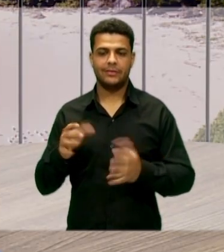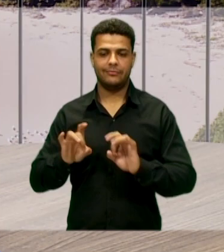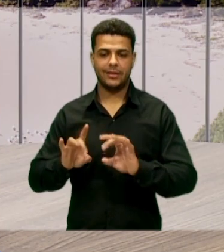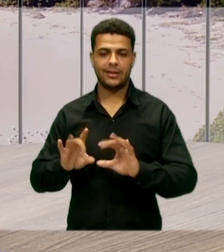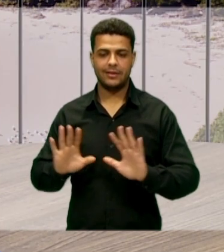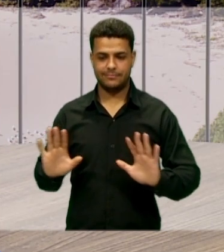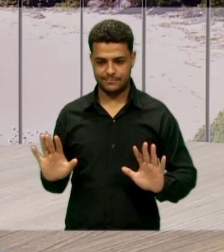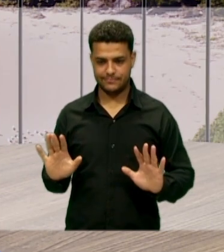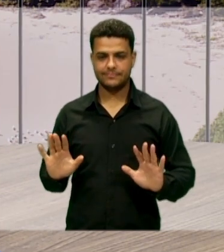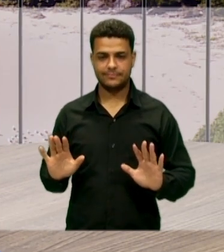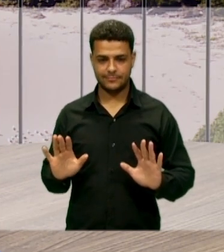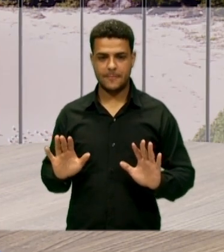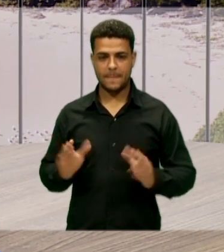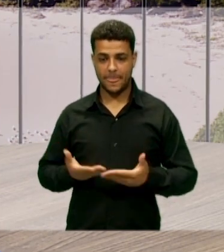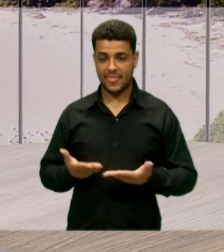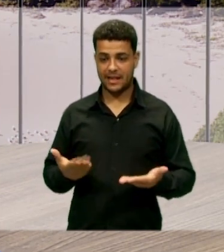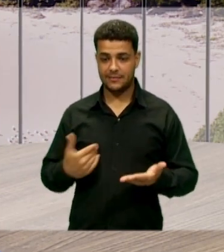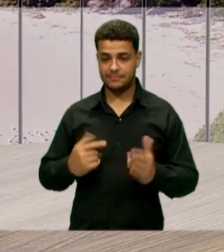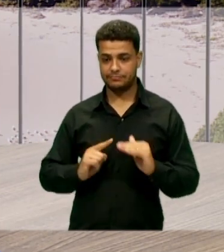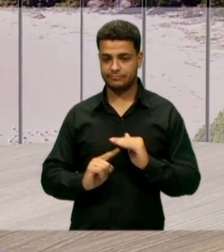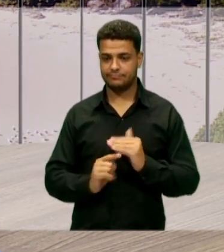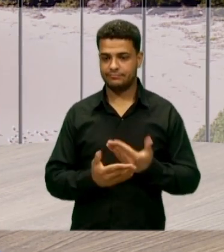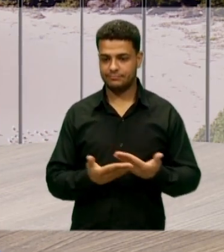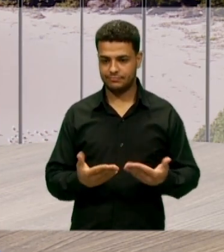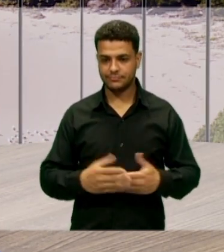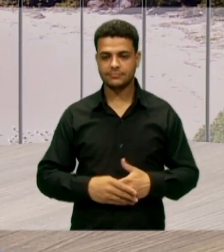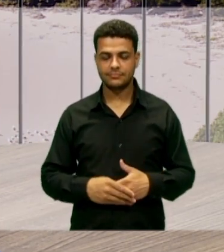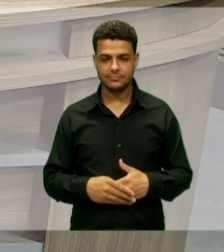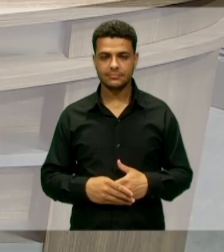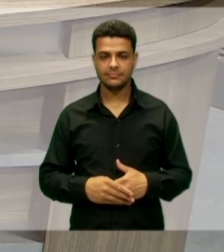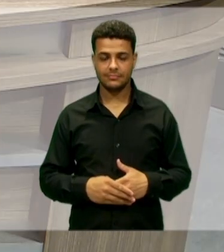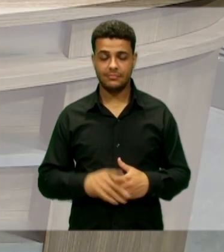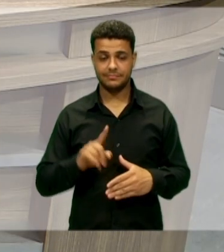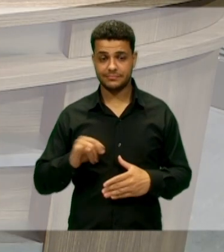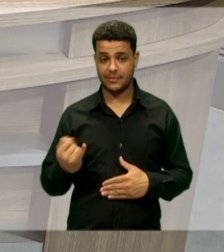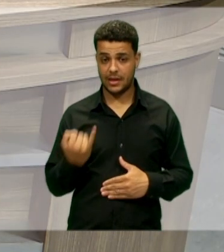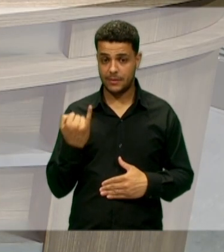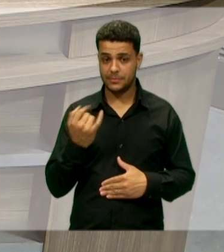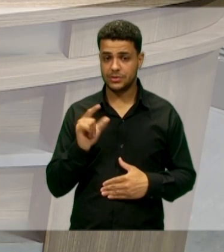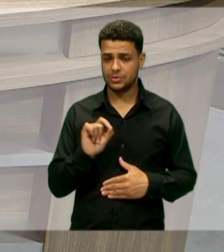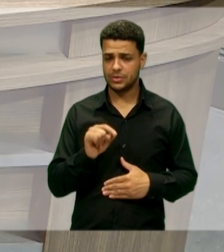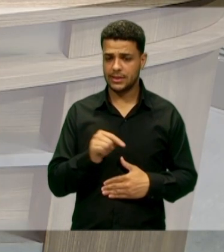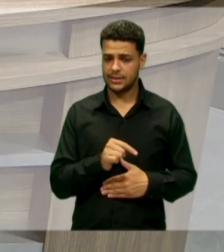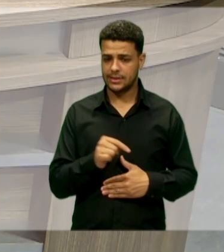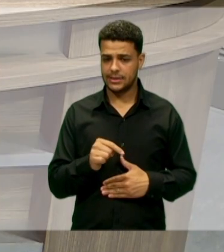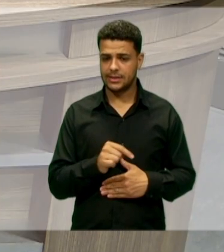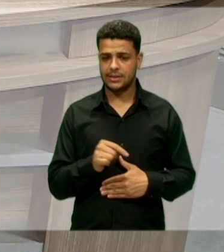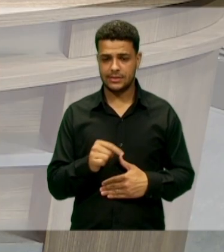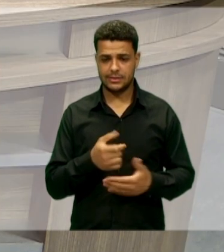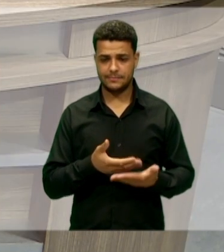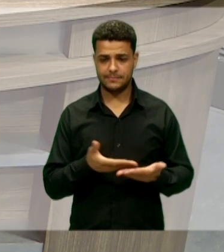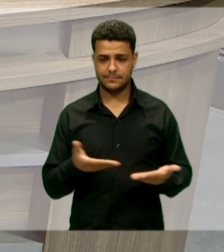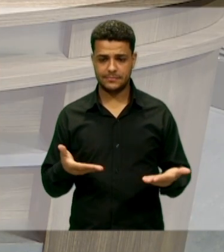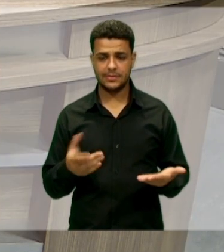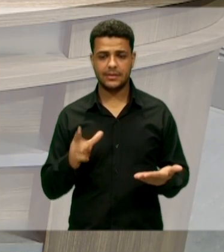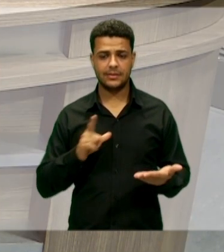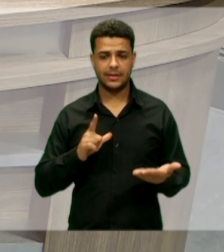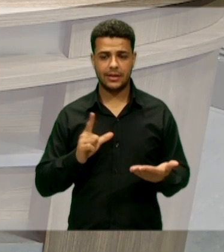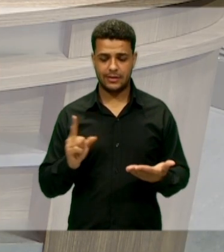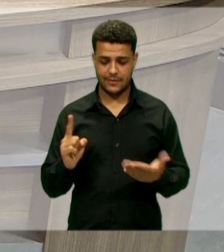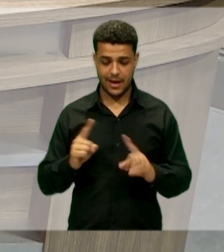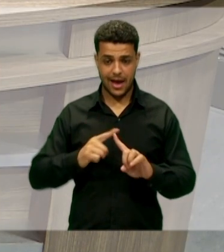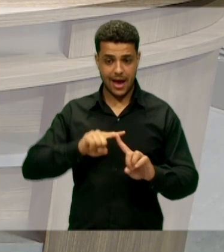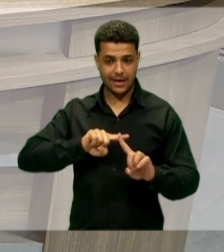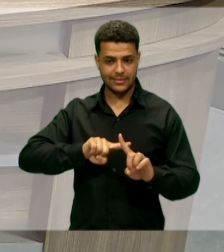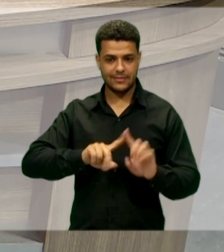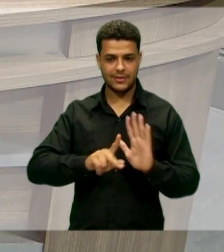mercado, oferecer ele para os seus pacientes, né? Sim, e muito importante que essa disponibilização ela tem que vir pela